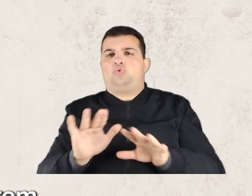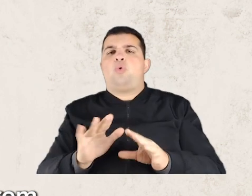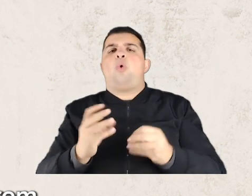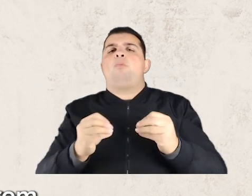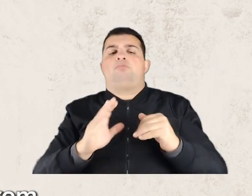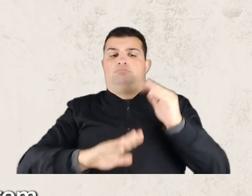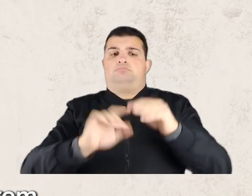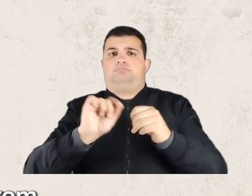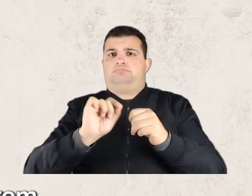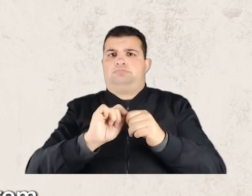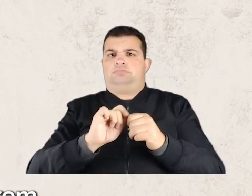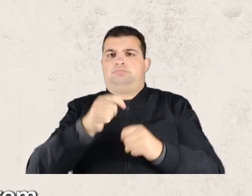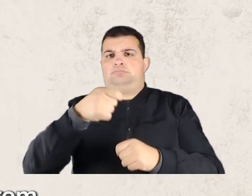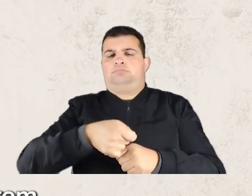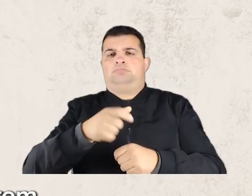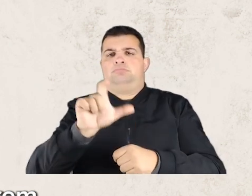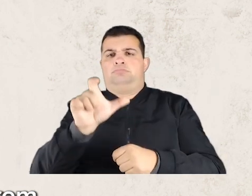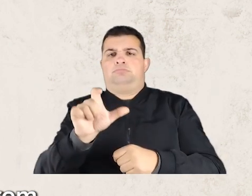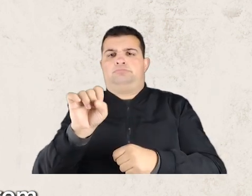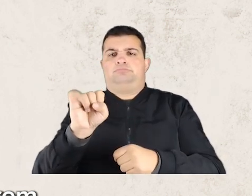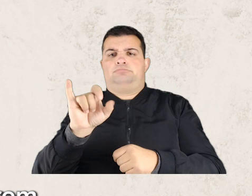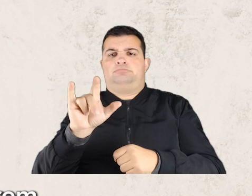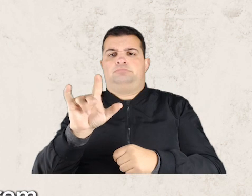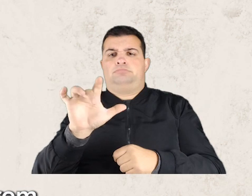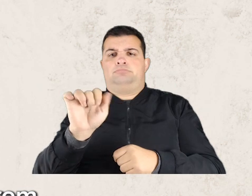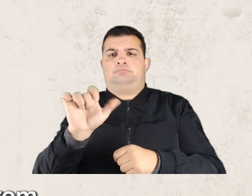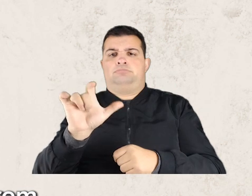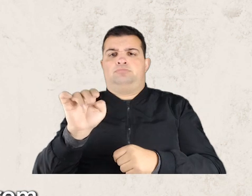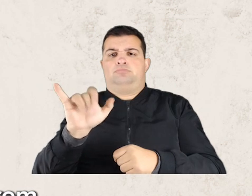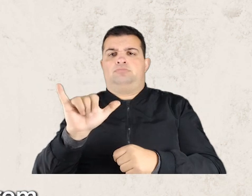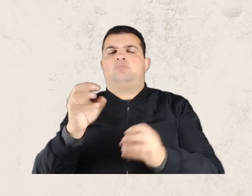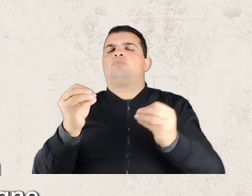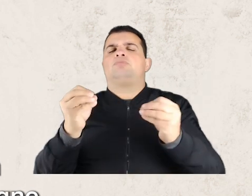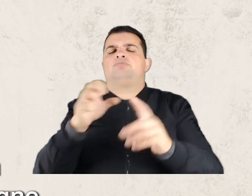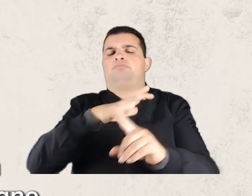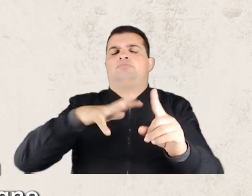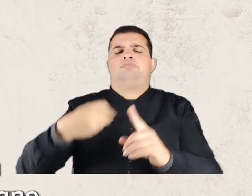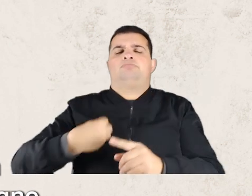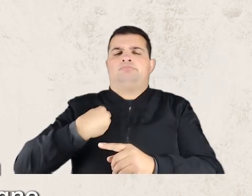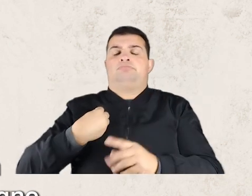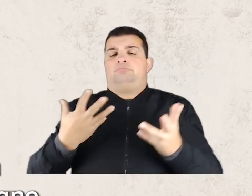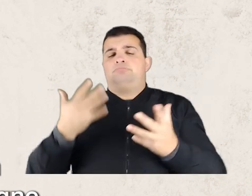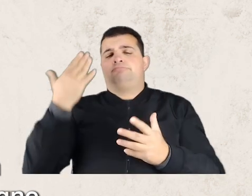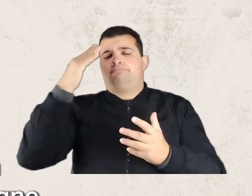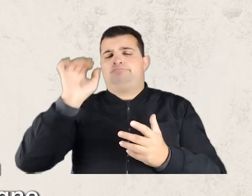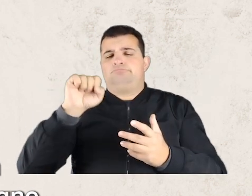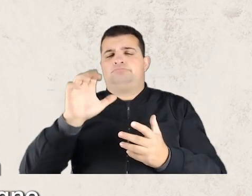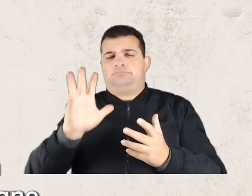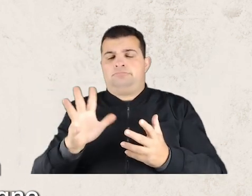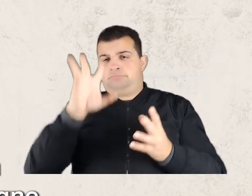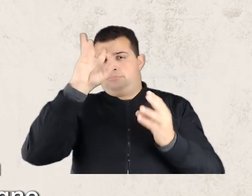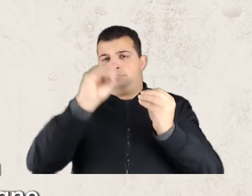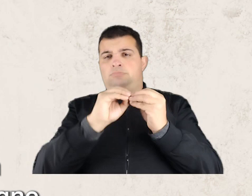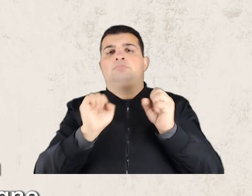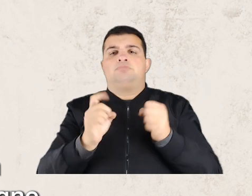grande preocupação da psicologia social, que é conhecer como as pessoas se inserem no processo histórico. Não apenas em como